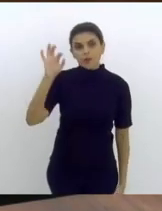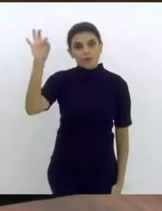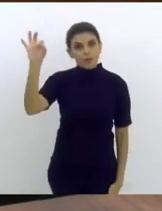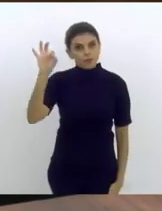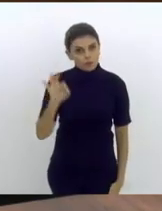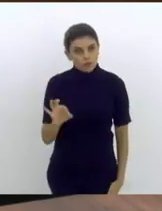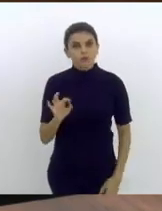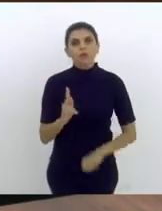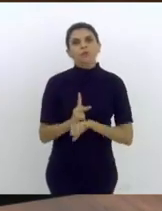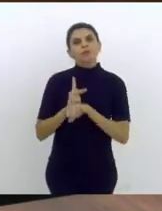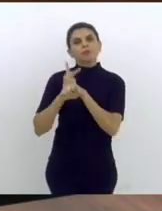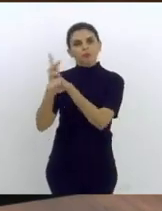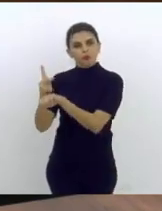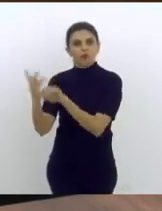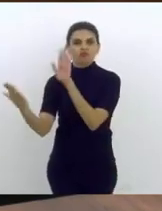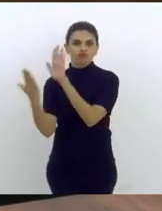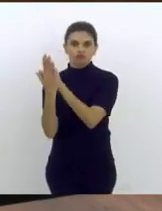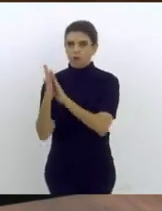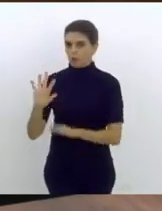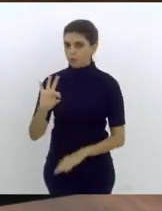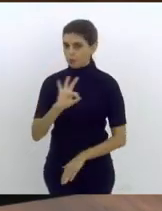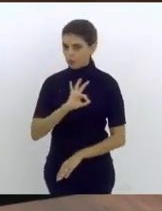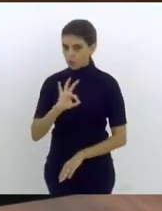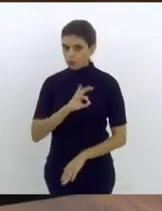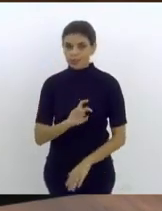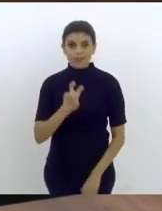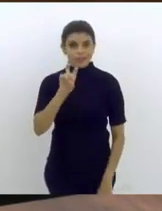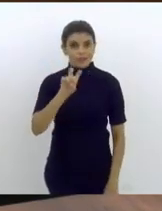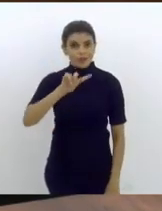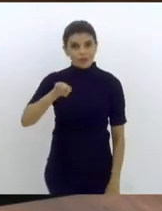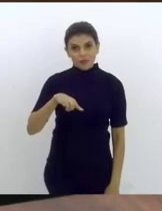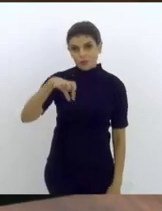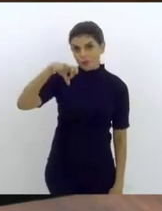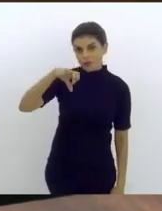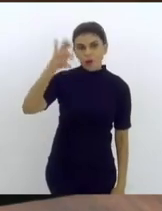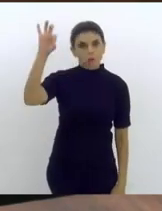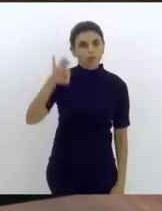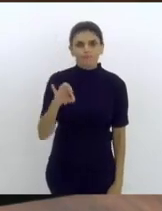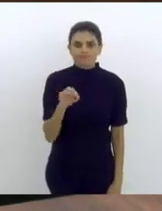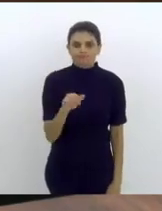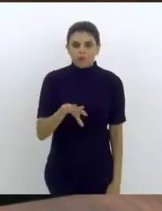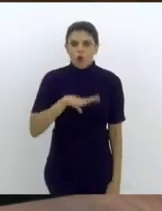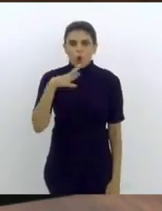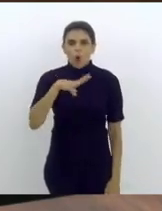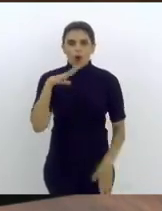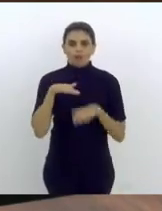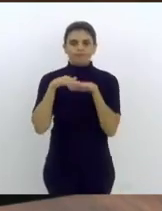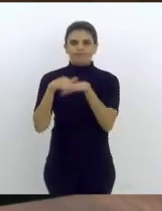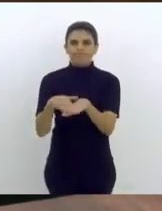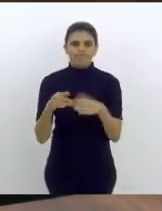Procurou a polícia e 5.9% não teve coragem de denunciar então